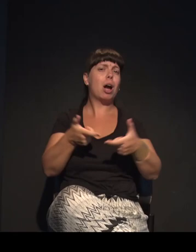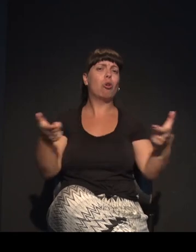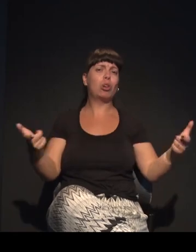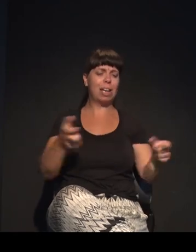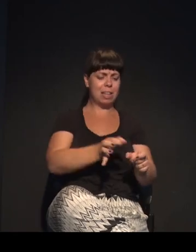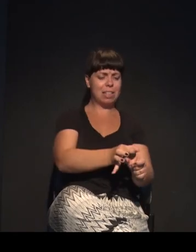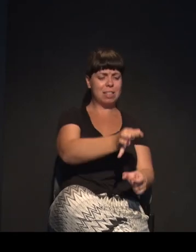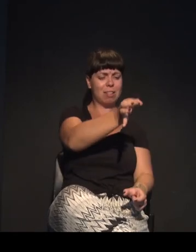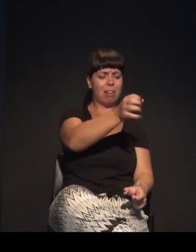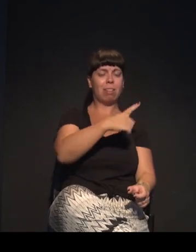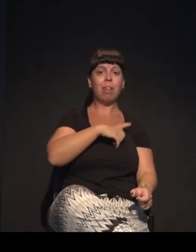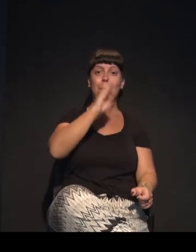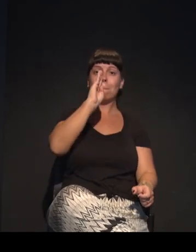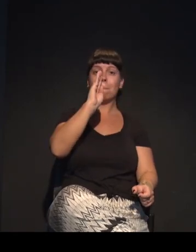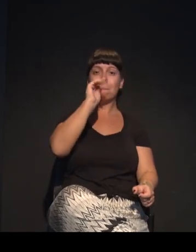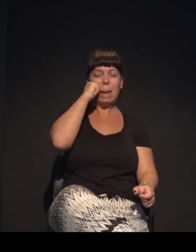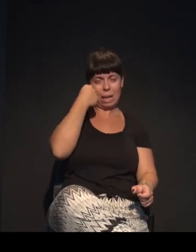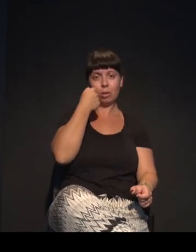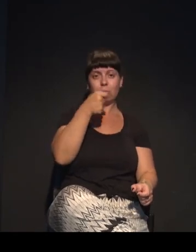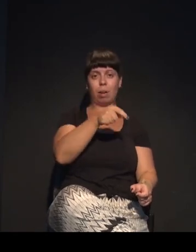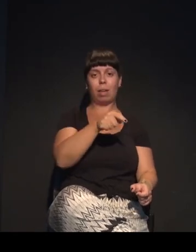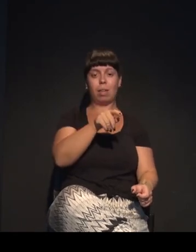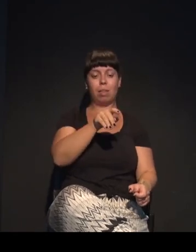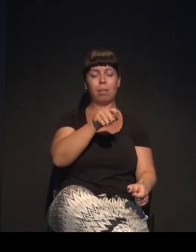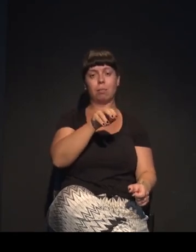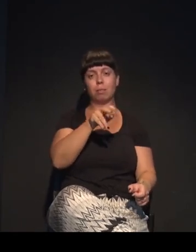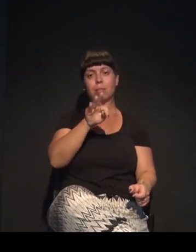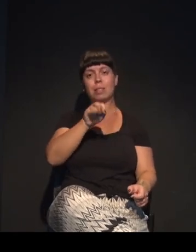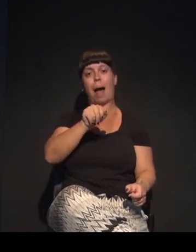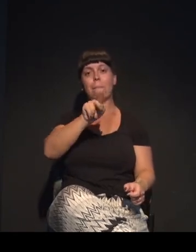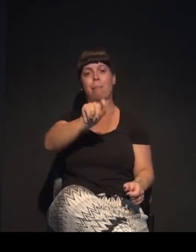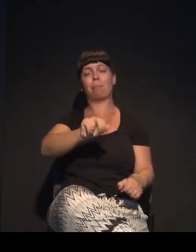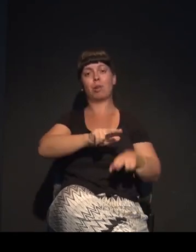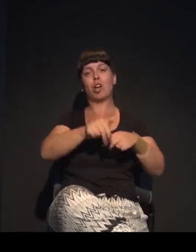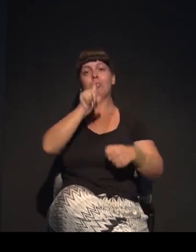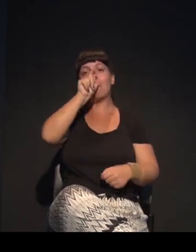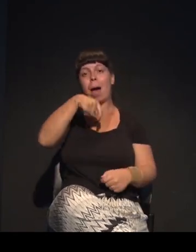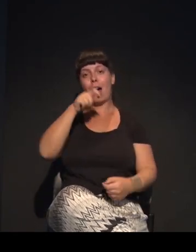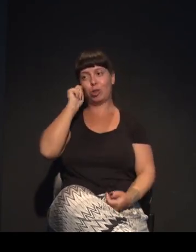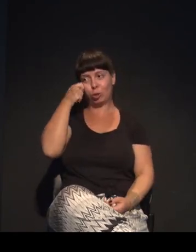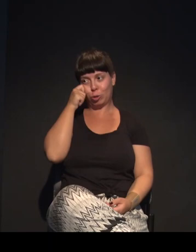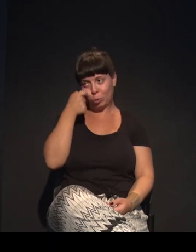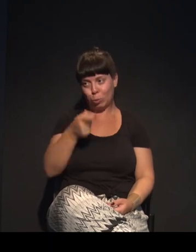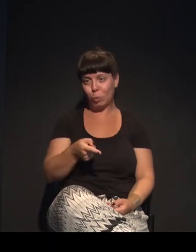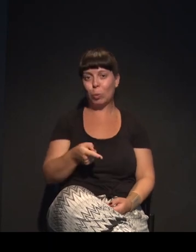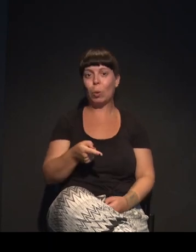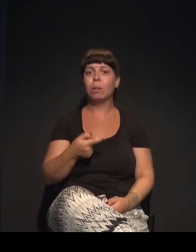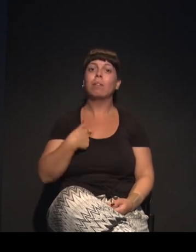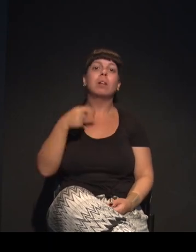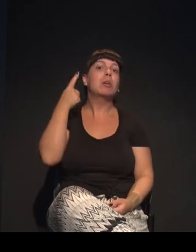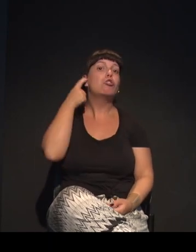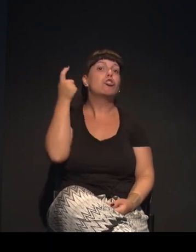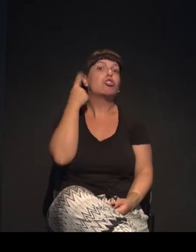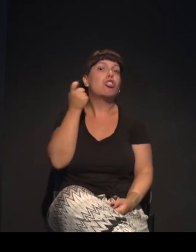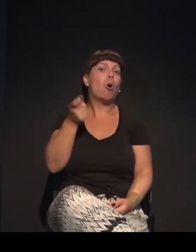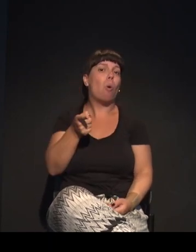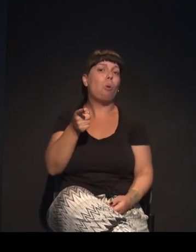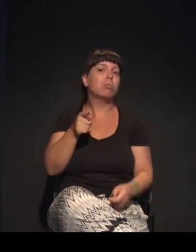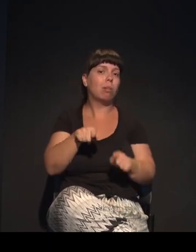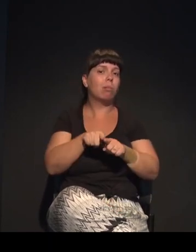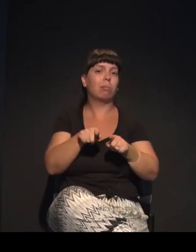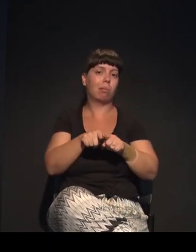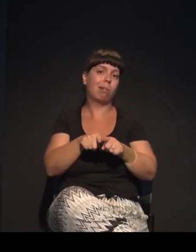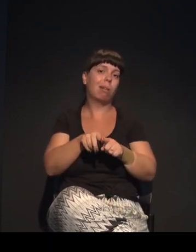parte preta então ele se chama deputado também e aí outra pelo som também então é muito legal a gente fazer essa comparação